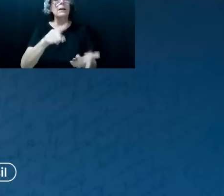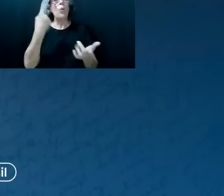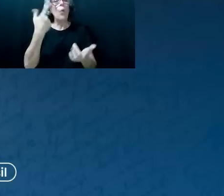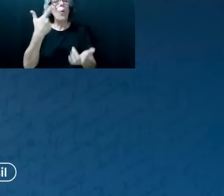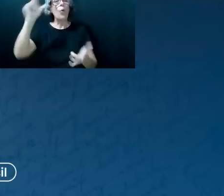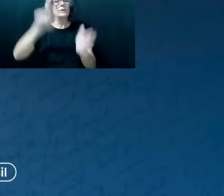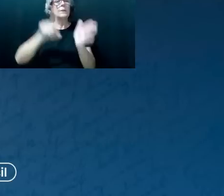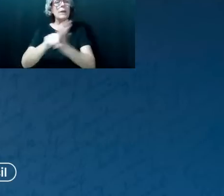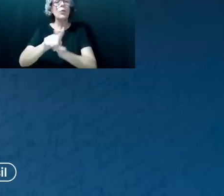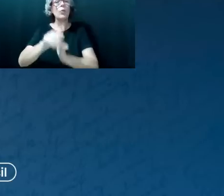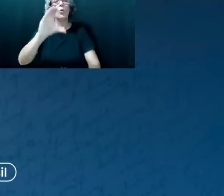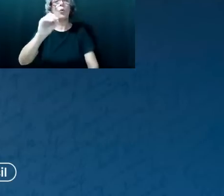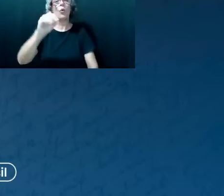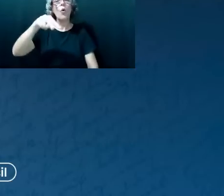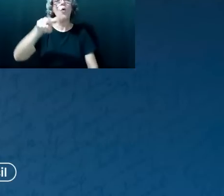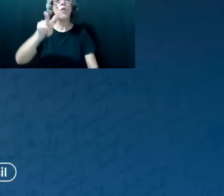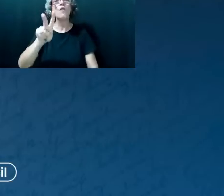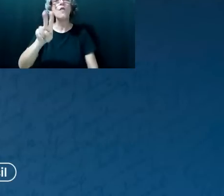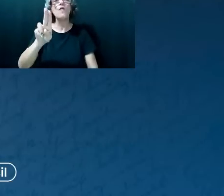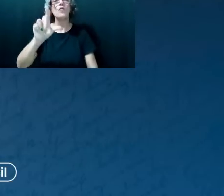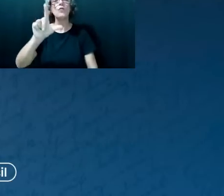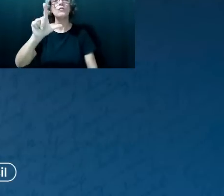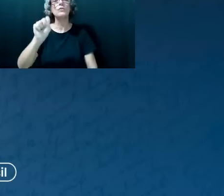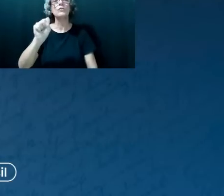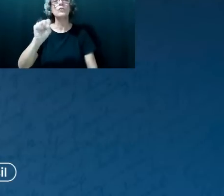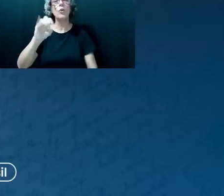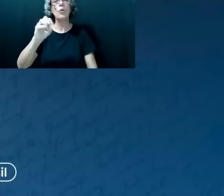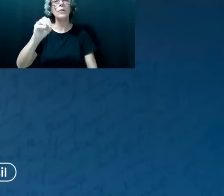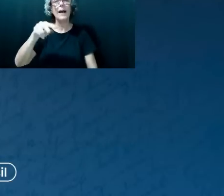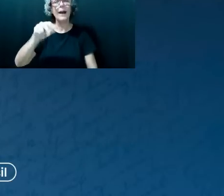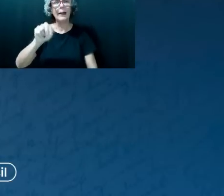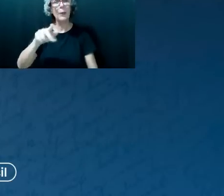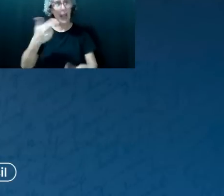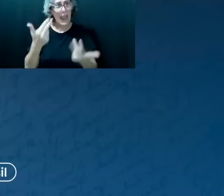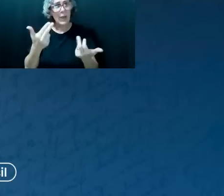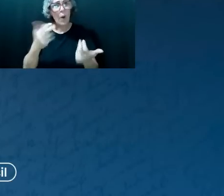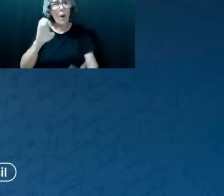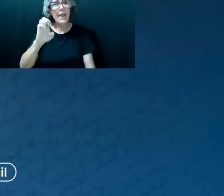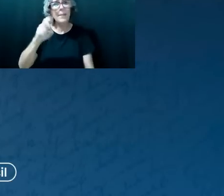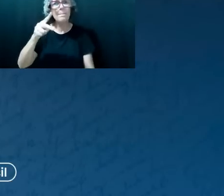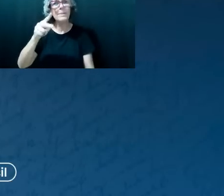É convulsionário, é como epilepsia?